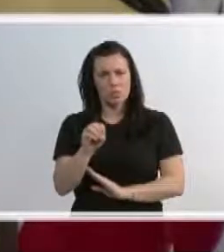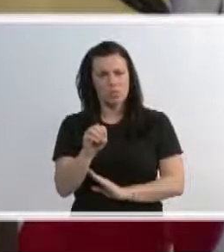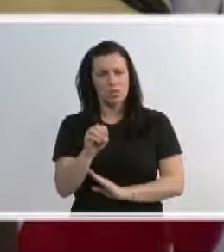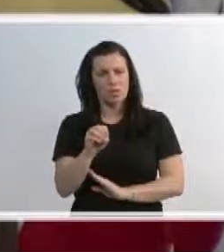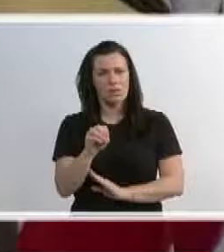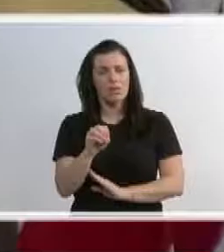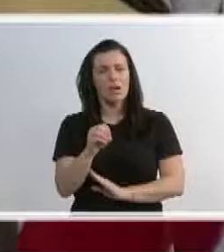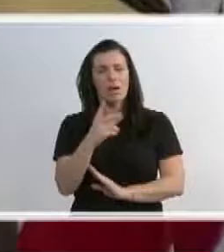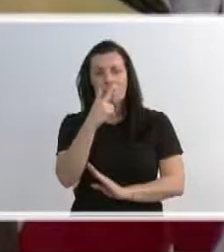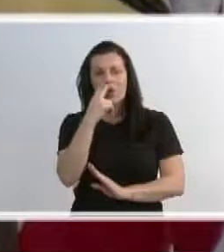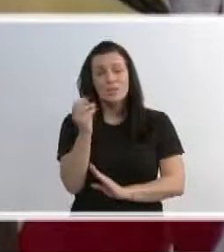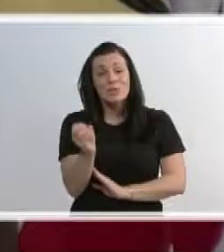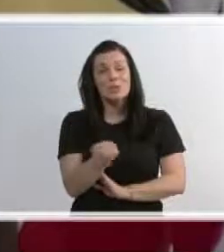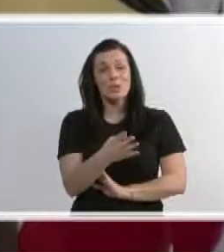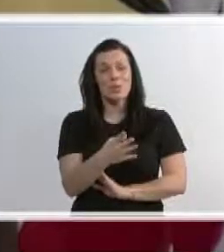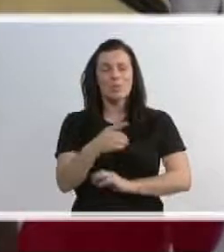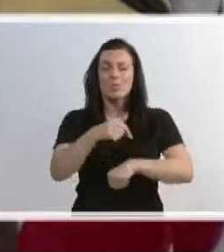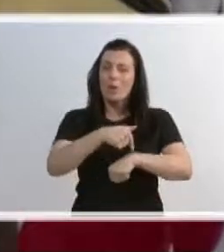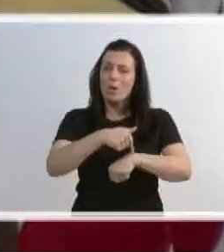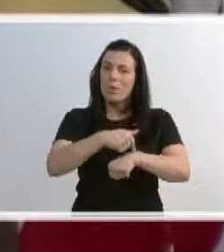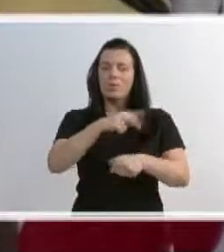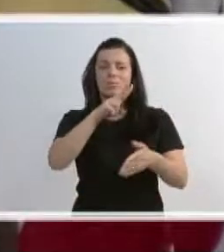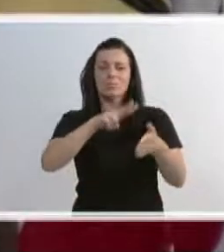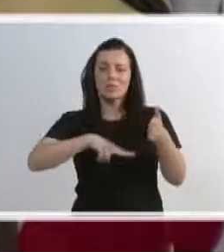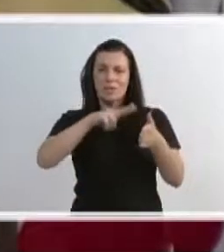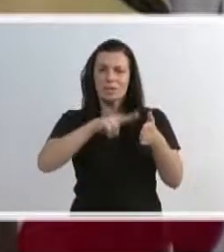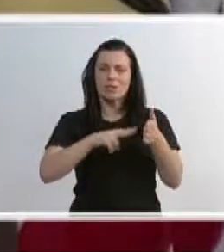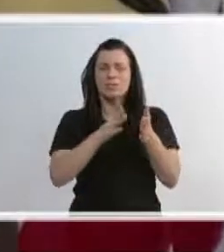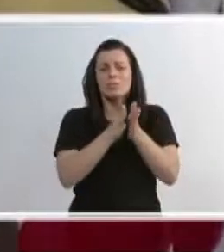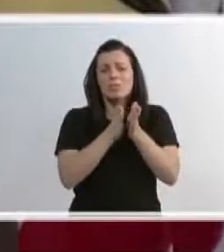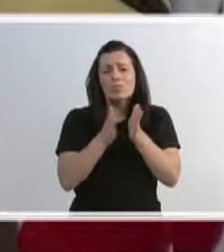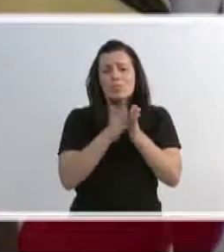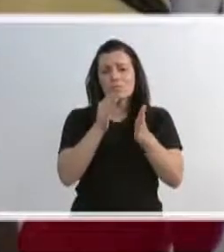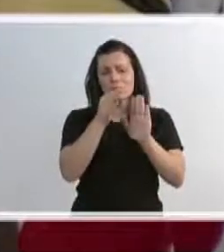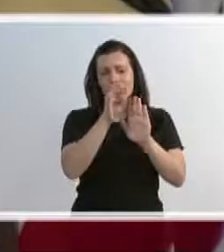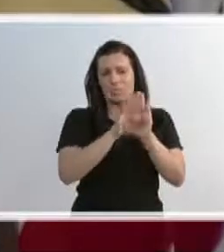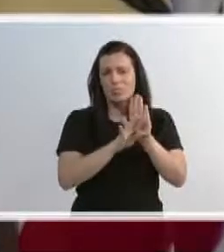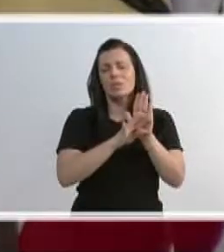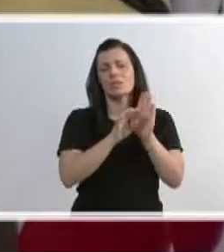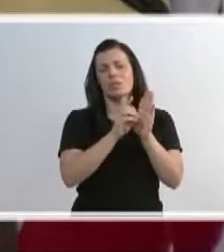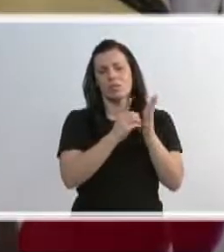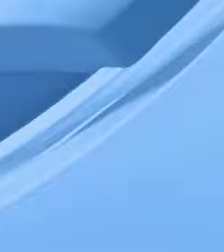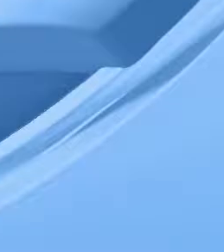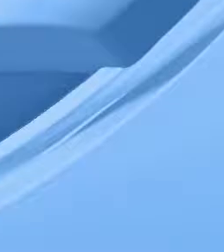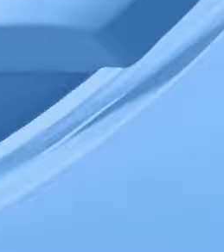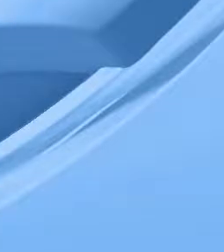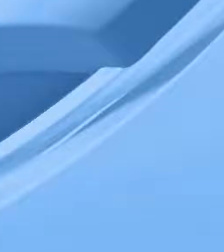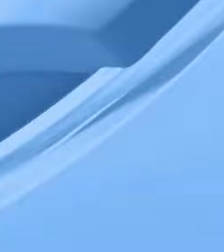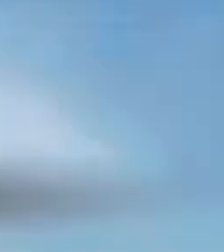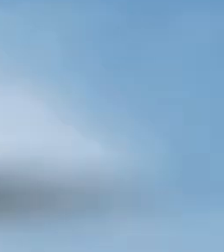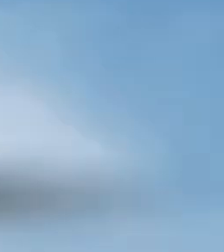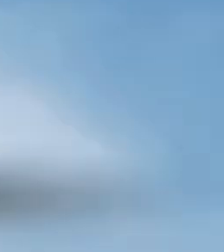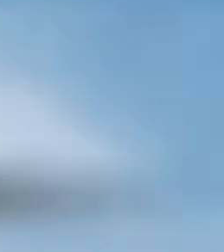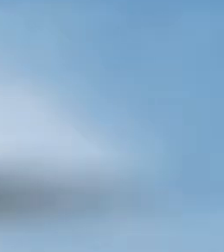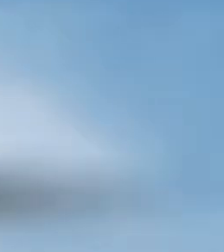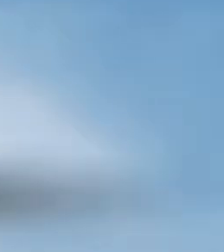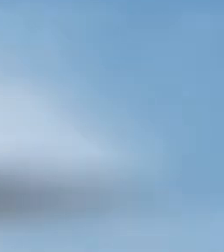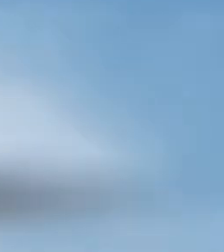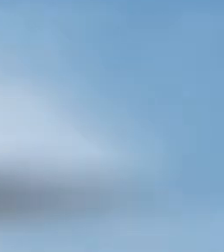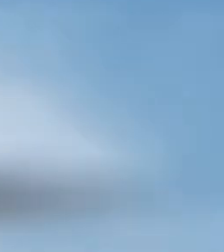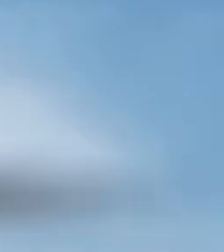já está lotada aqui no prédio, sediada aqui no prédio. Nós temos acesso ao setor administrativo que faz atendimento de carteira,